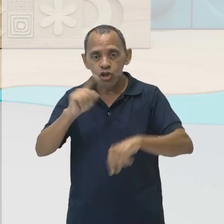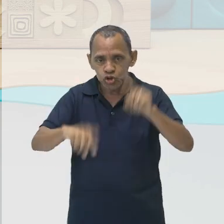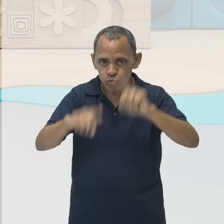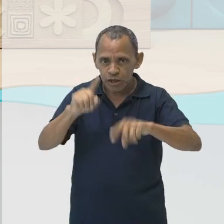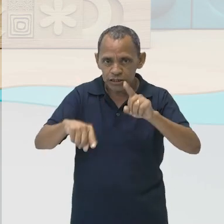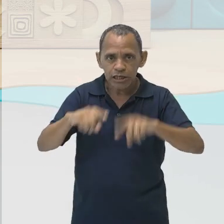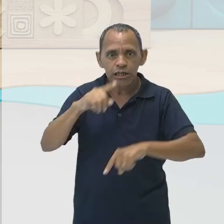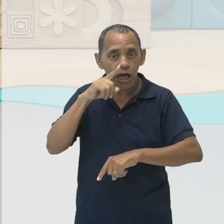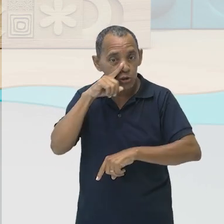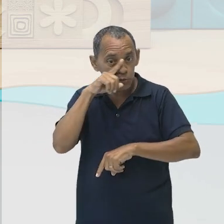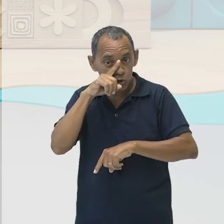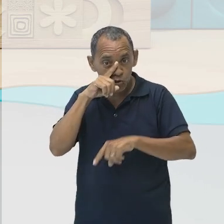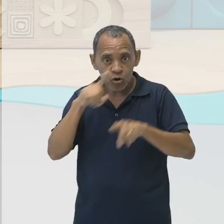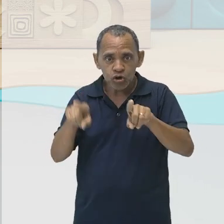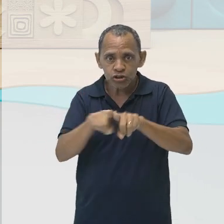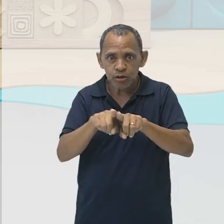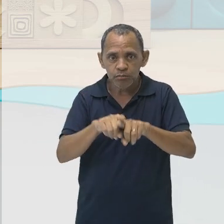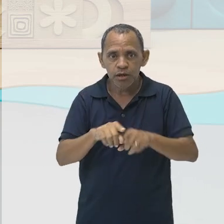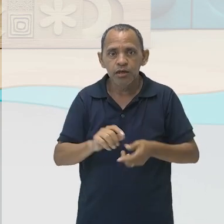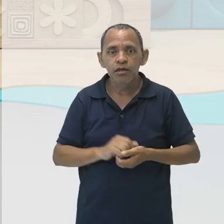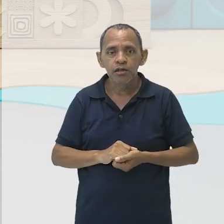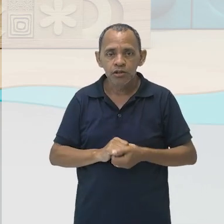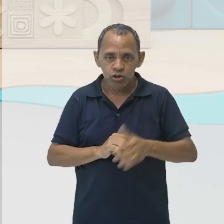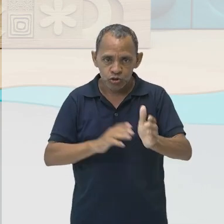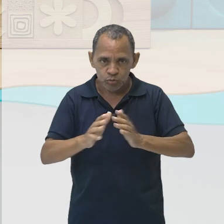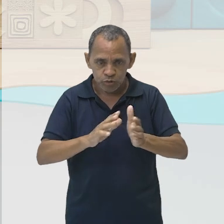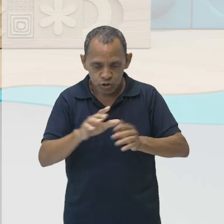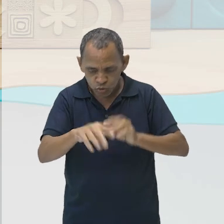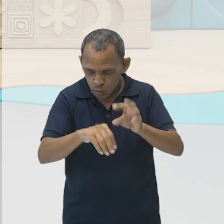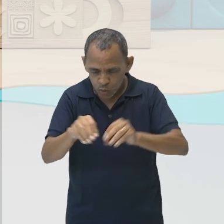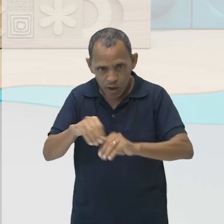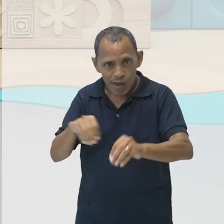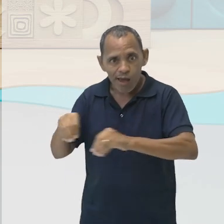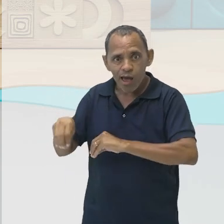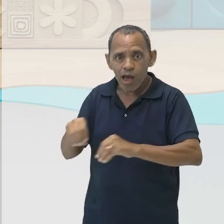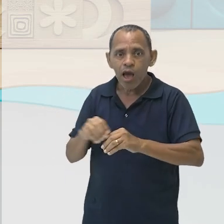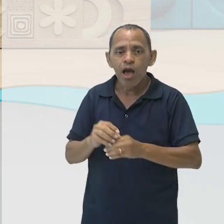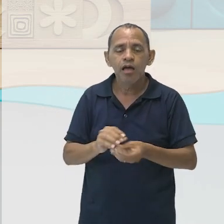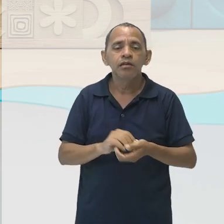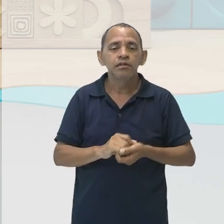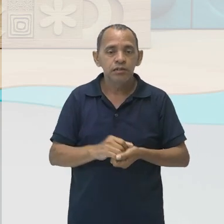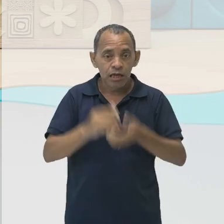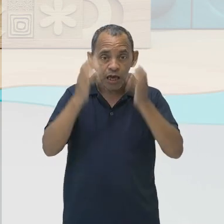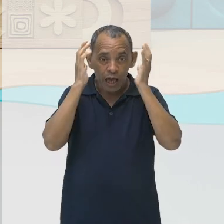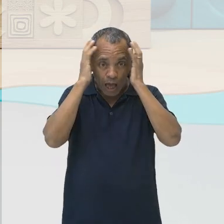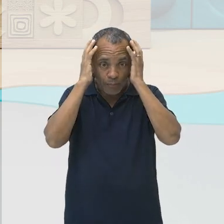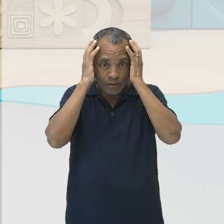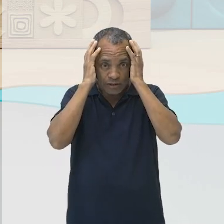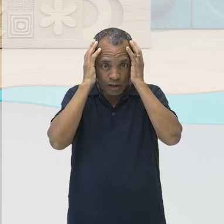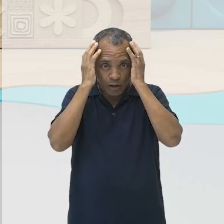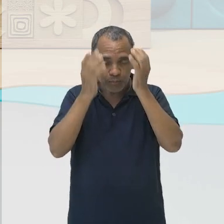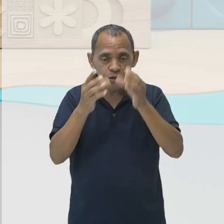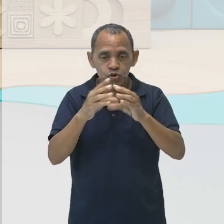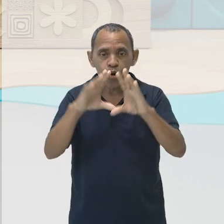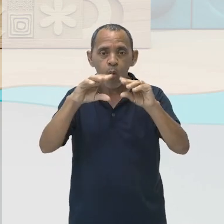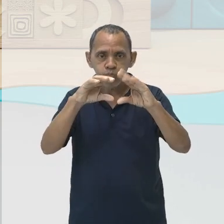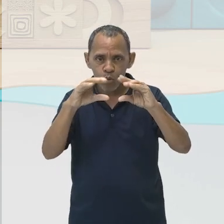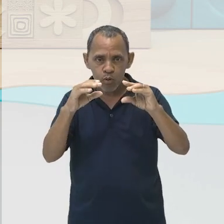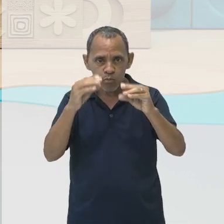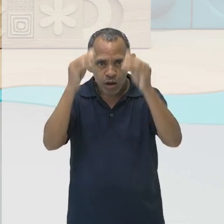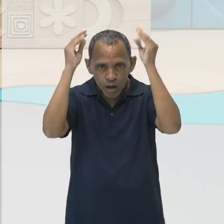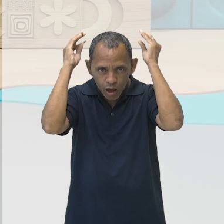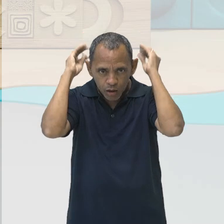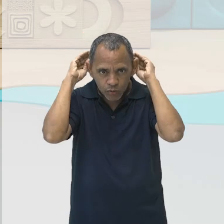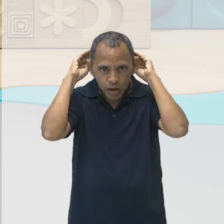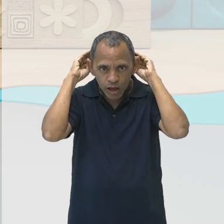sendo acometida por essa epilepsia, né? Coloque a almofada ou toalha sobre a cabeça da vítima para que não